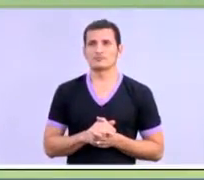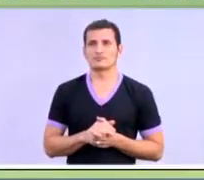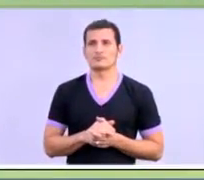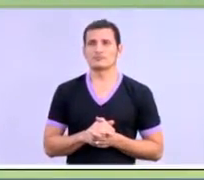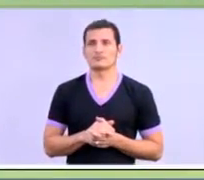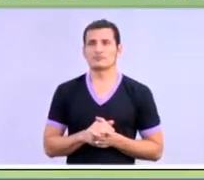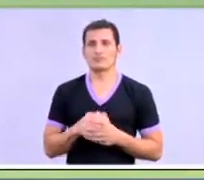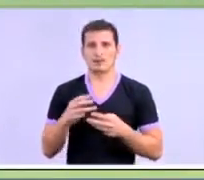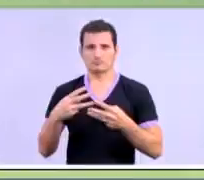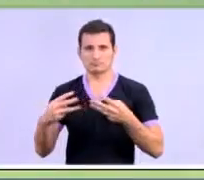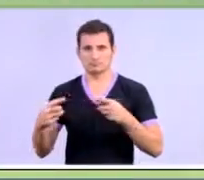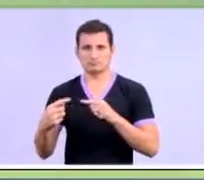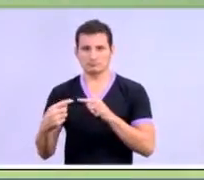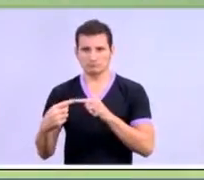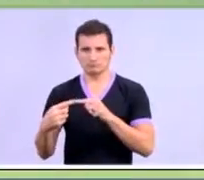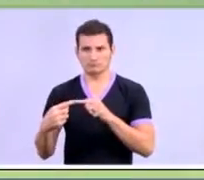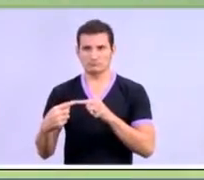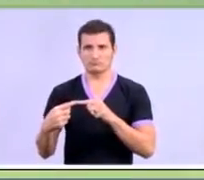interconectada, ok?